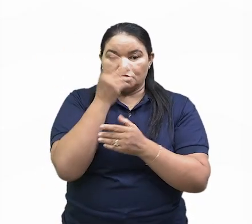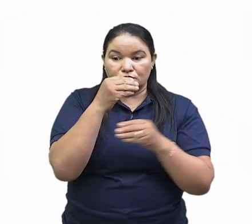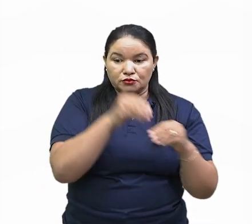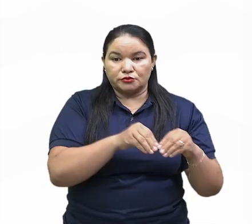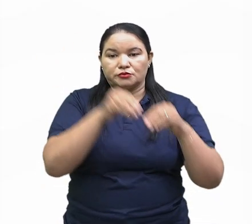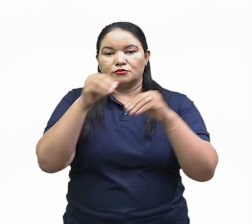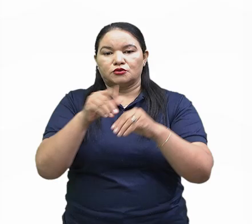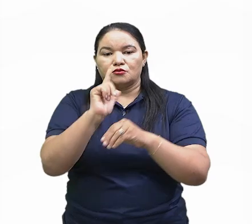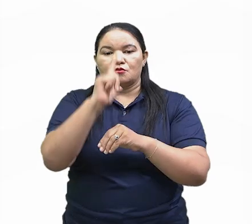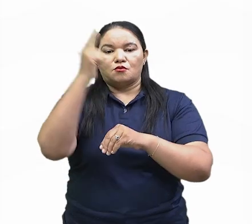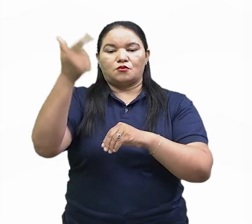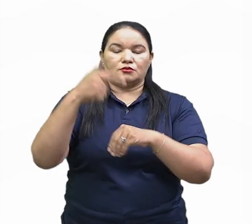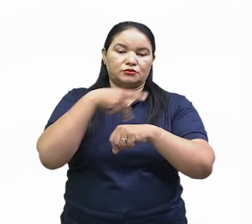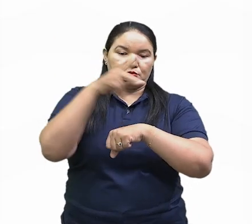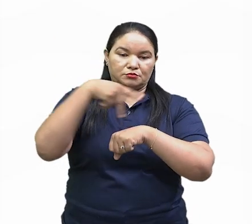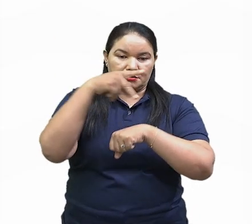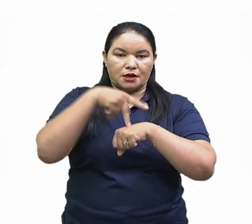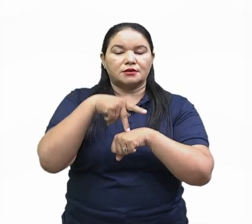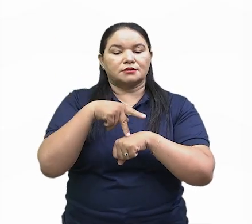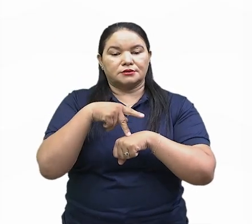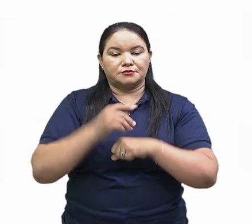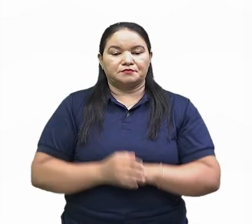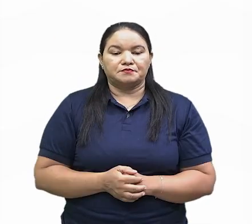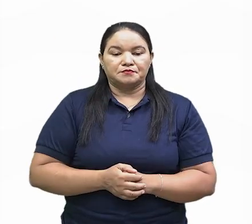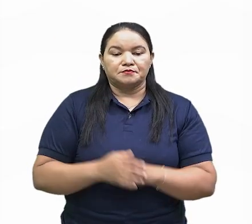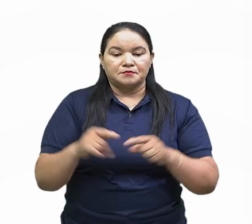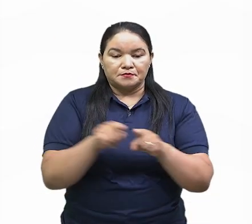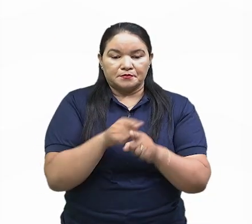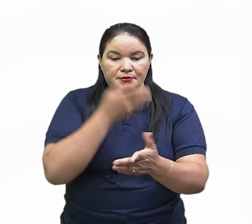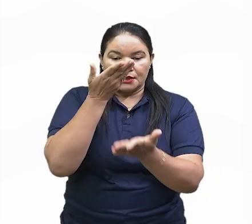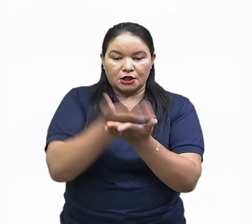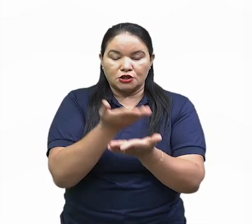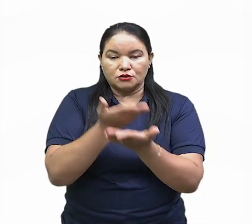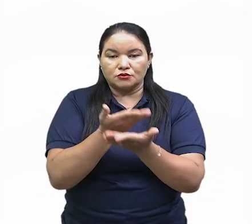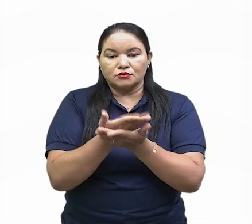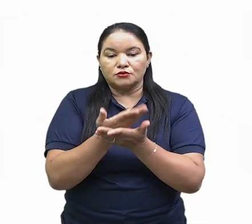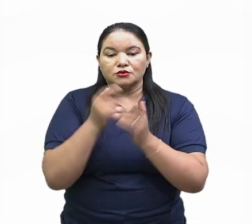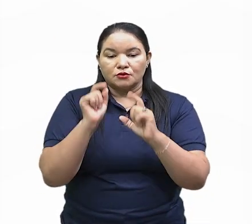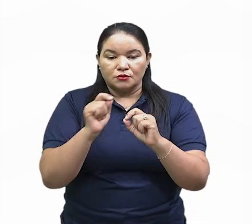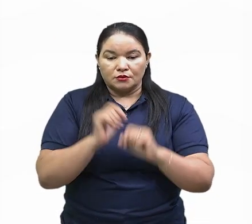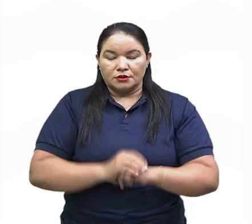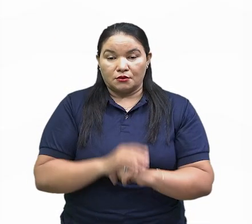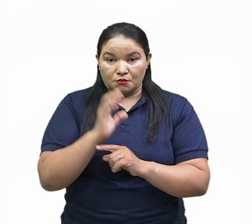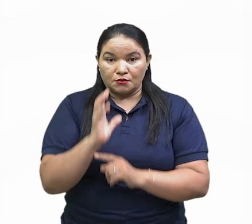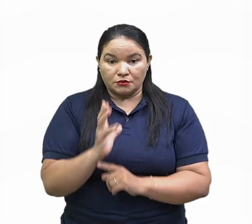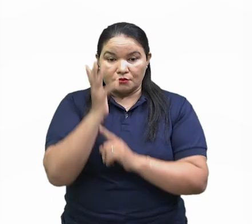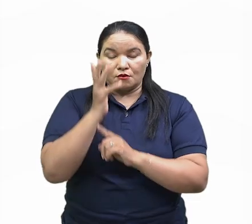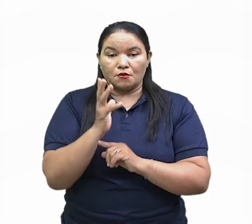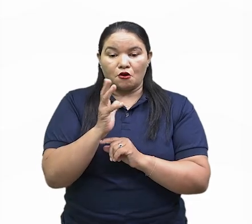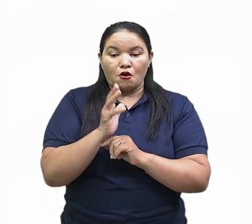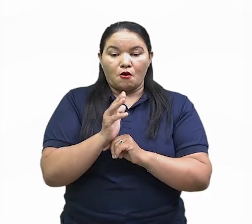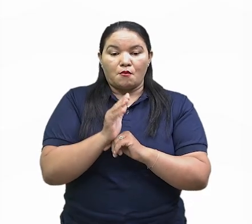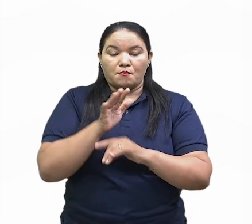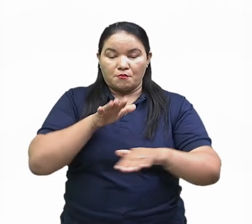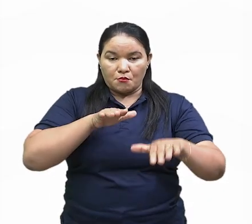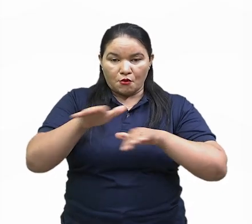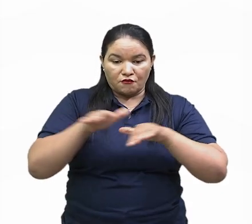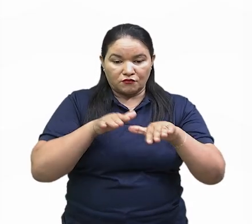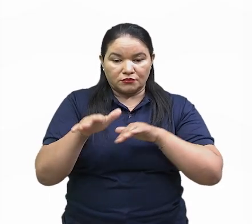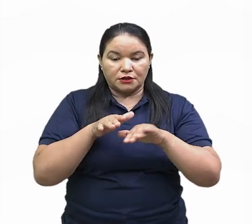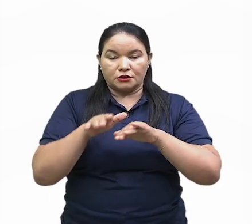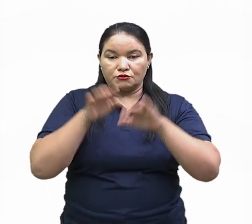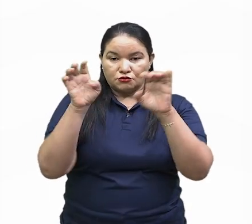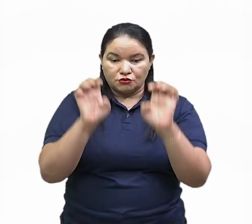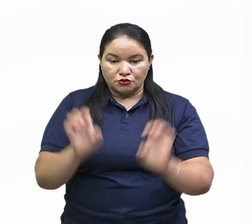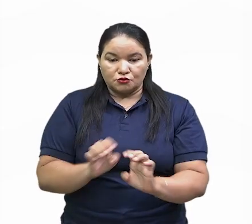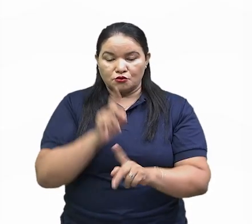indo para outros países e estuda, tá, os efeitos desses movimentos na